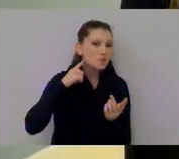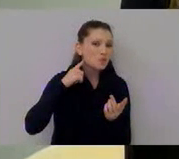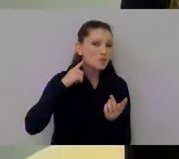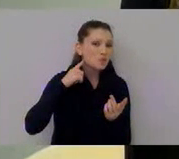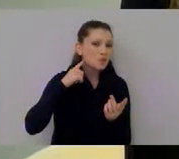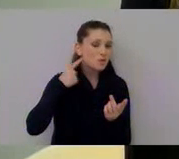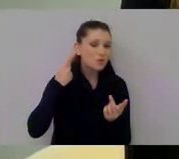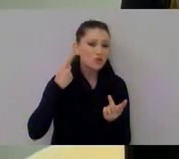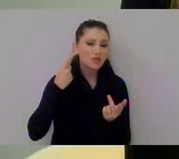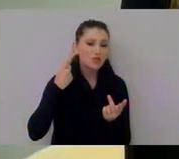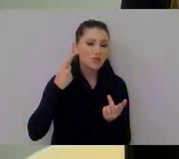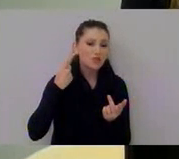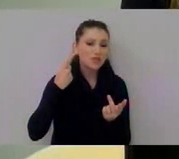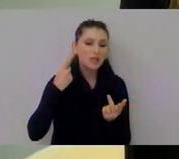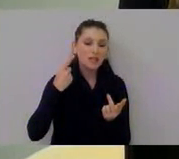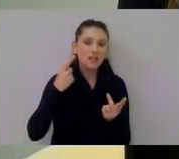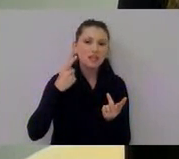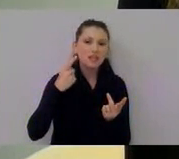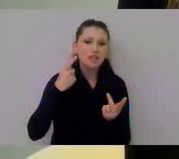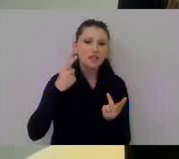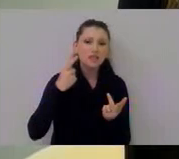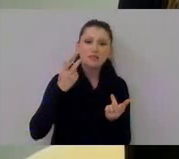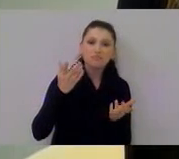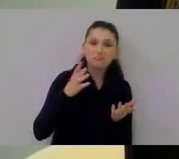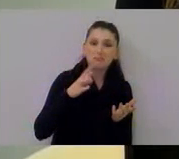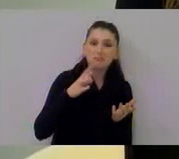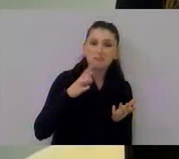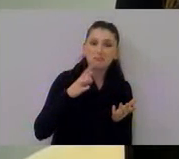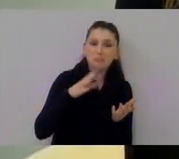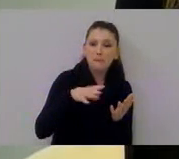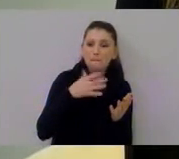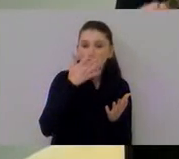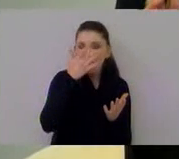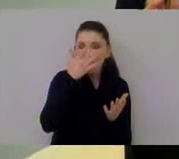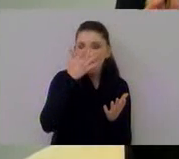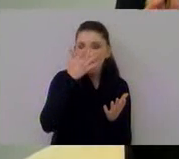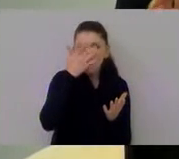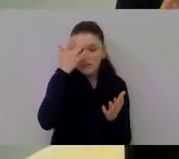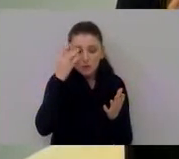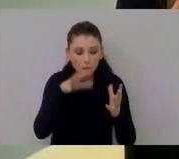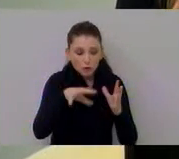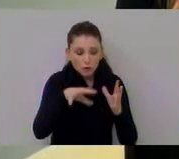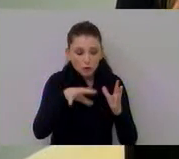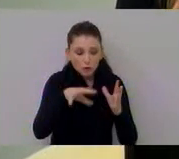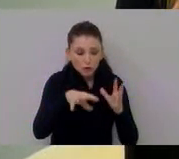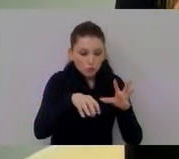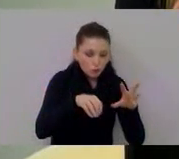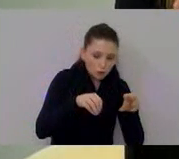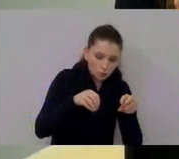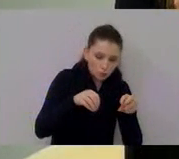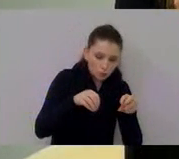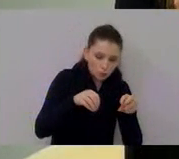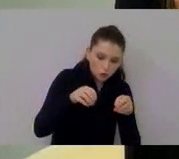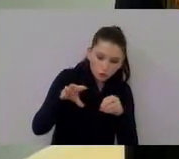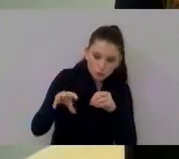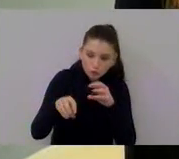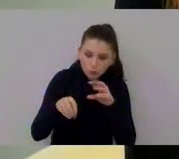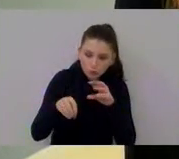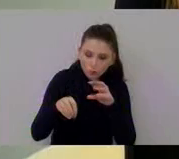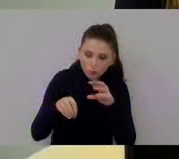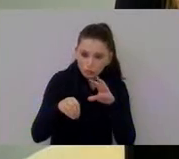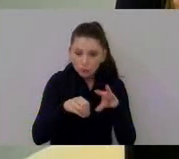pelos catadores. E essa classe a gente sabe que não é valorizada.